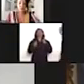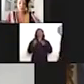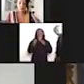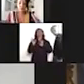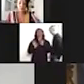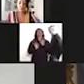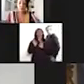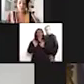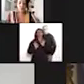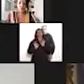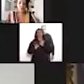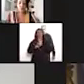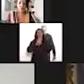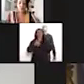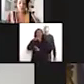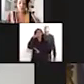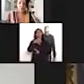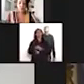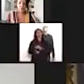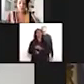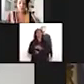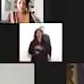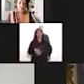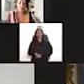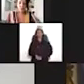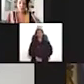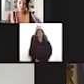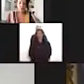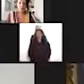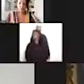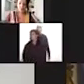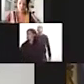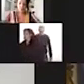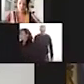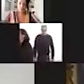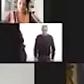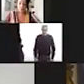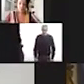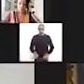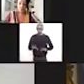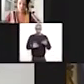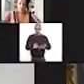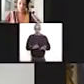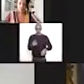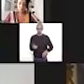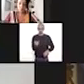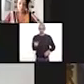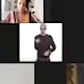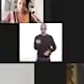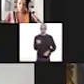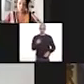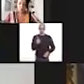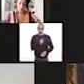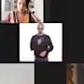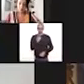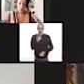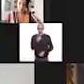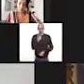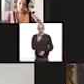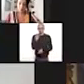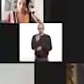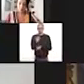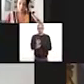constitucional legal, mas para postergar a votação de um projeto relevante e que a gente não pode esperar esse momento de pandemia passar. É